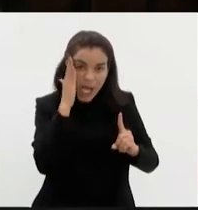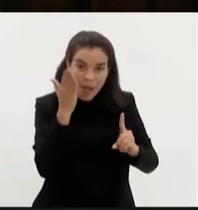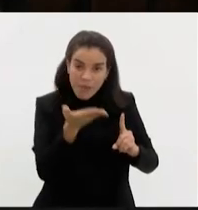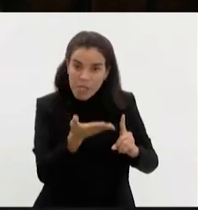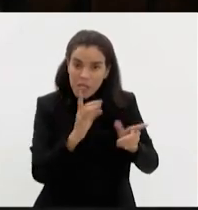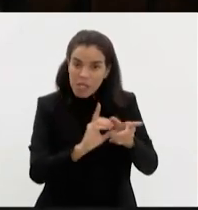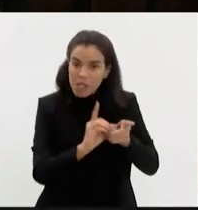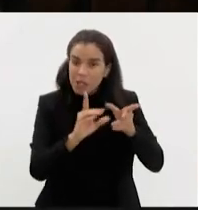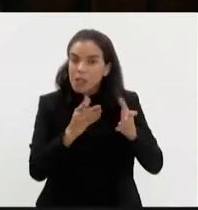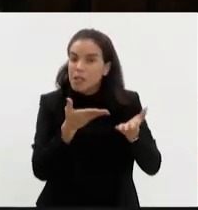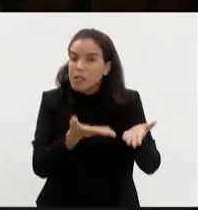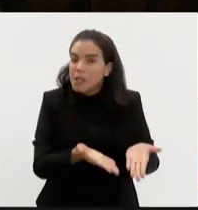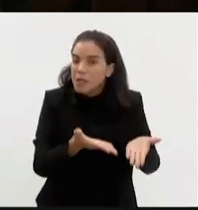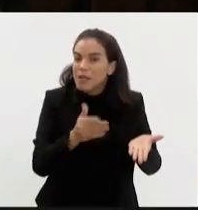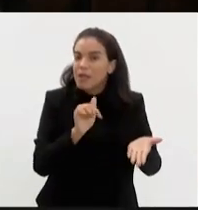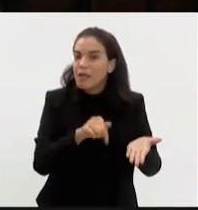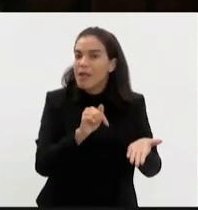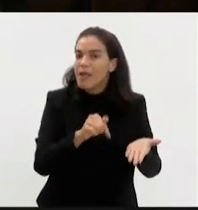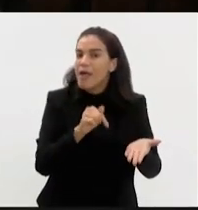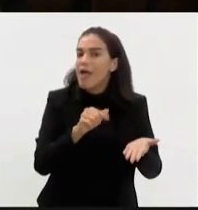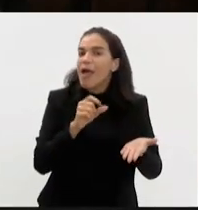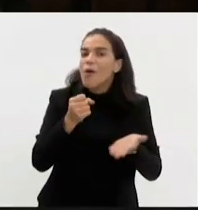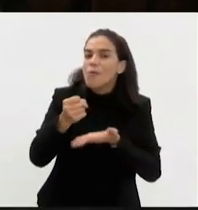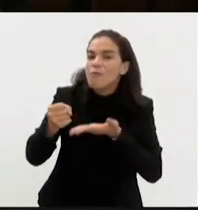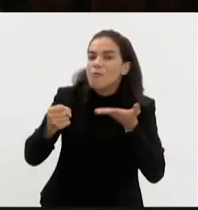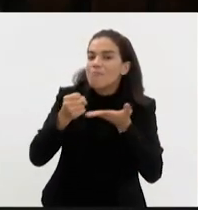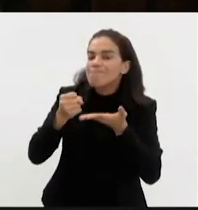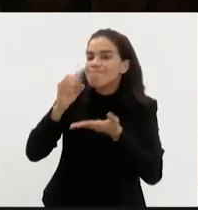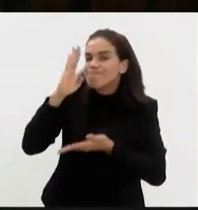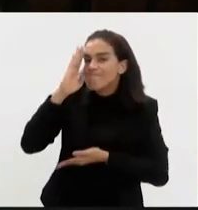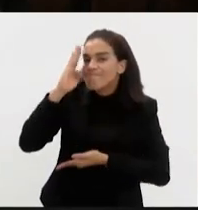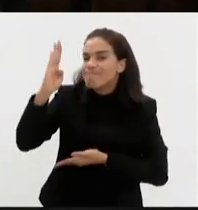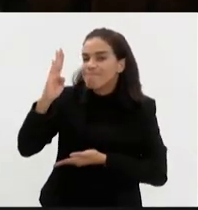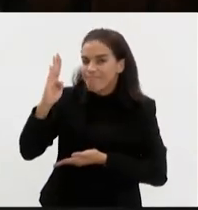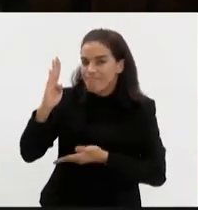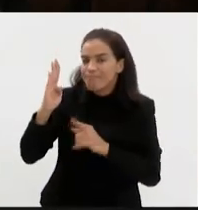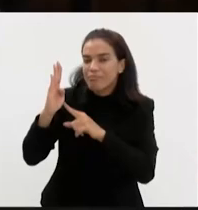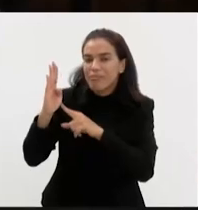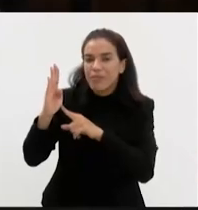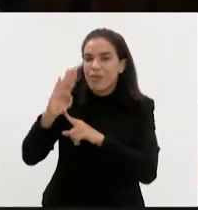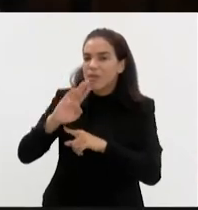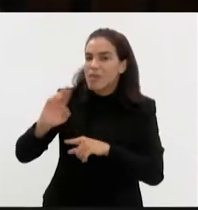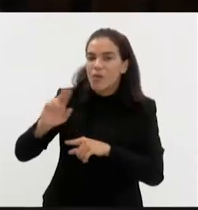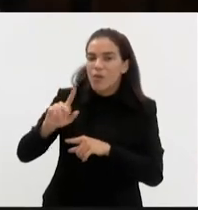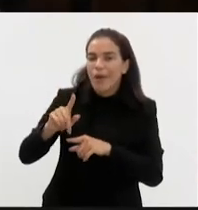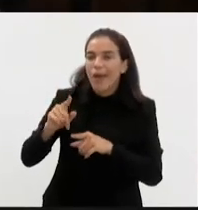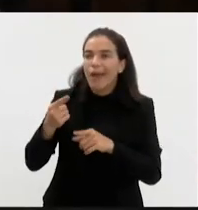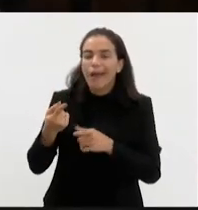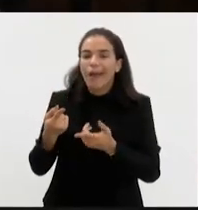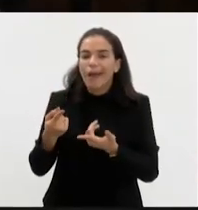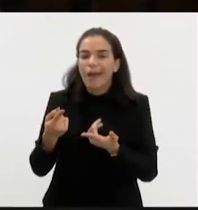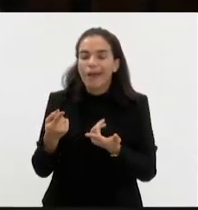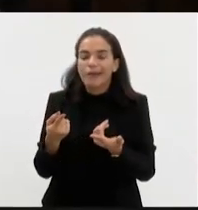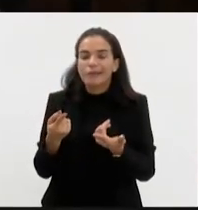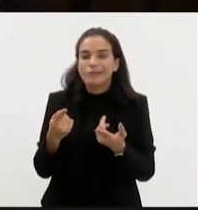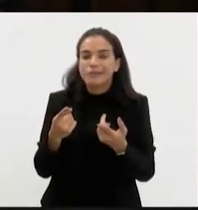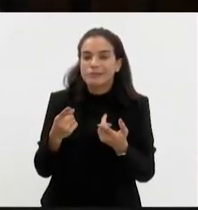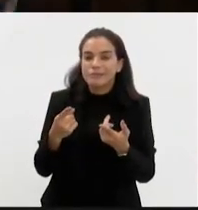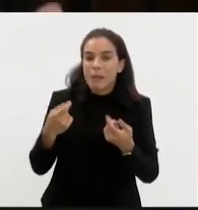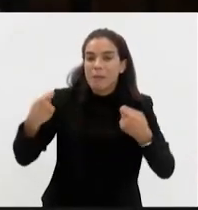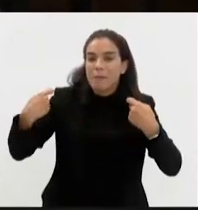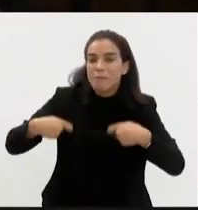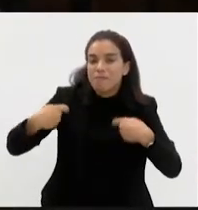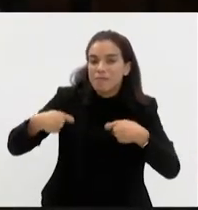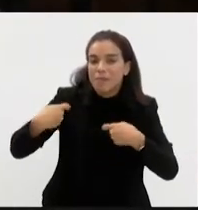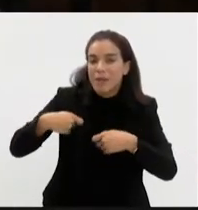a democracia é um uma premissa e ela não é necessariamente eh suficiente